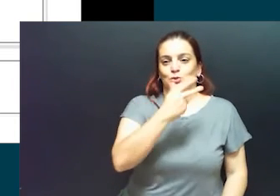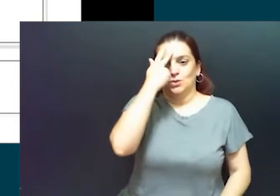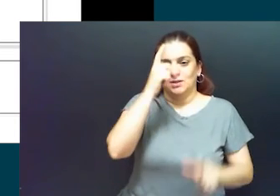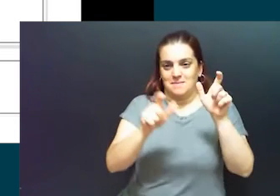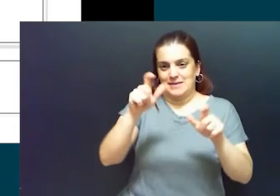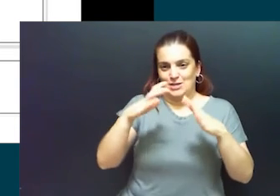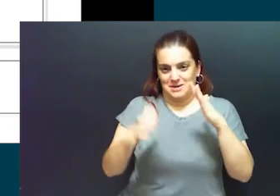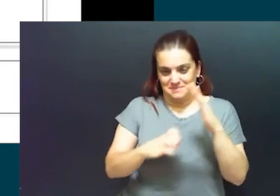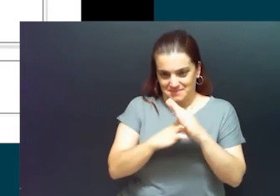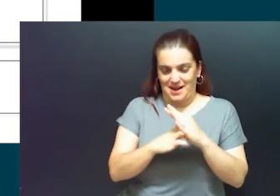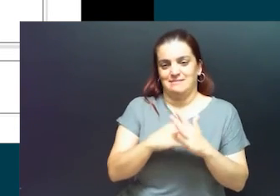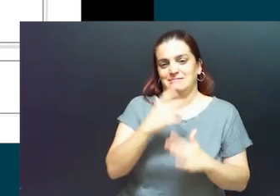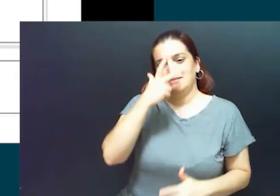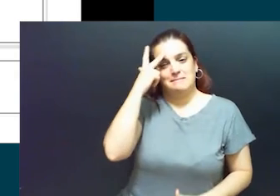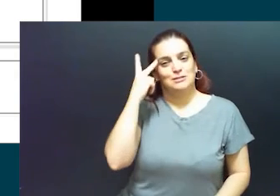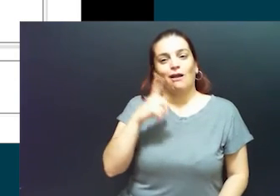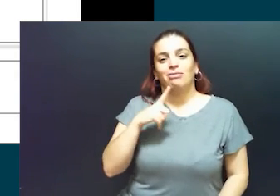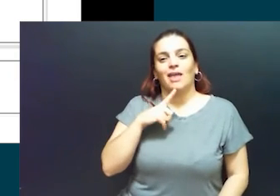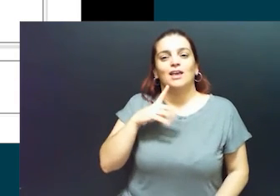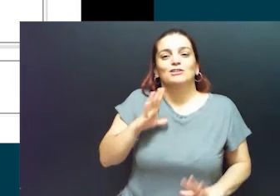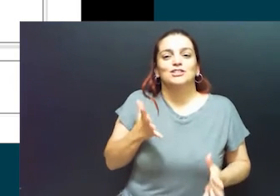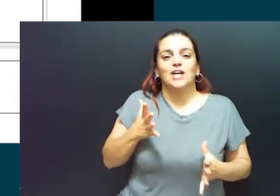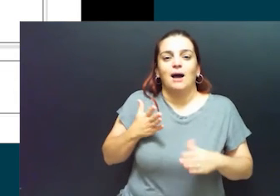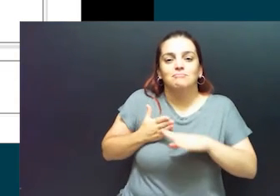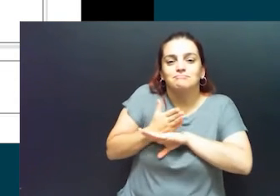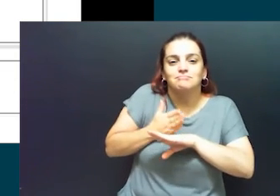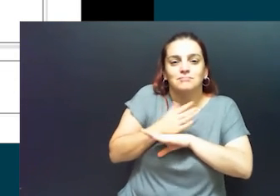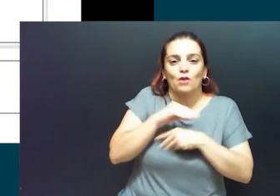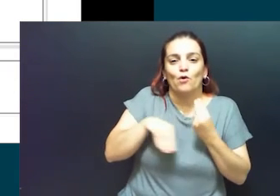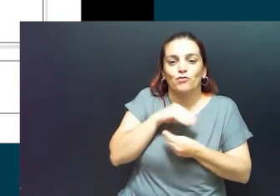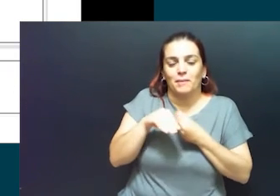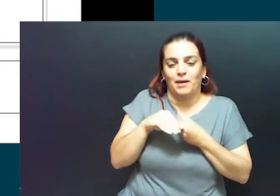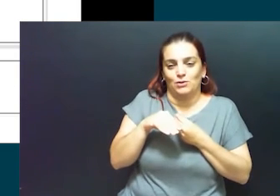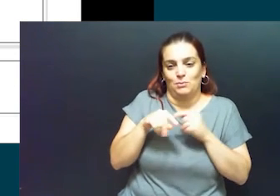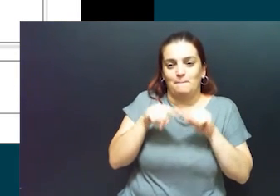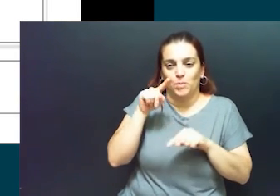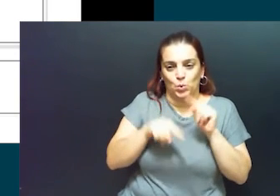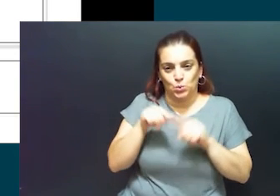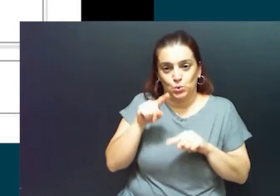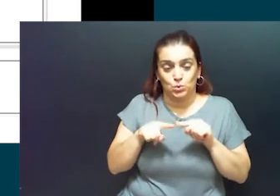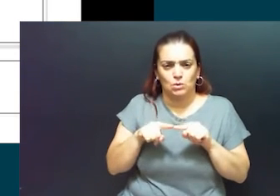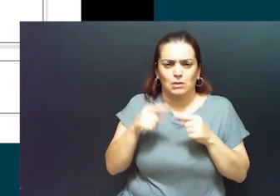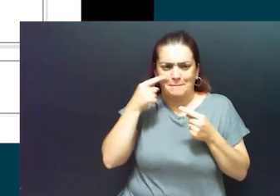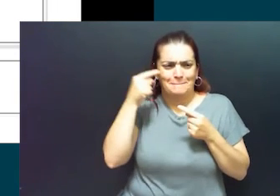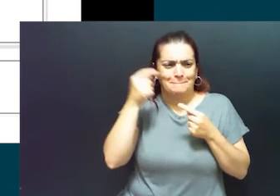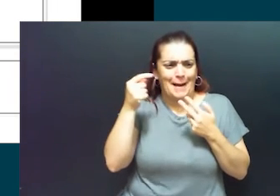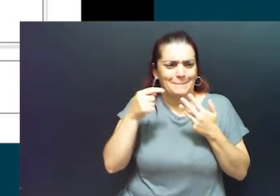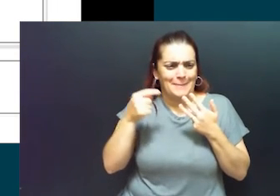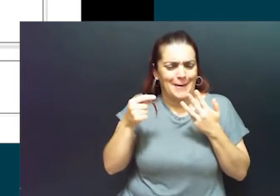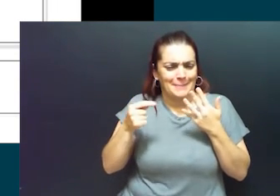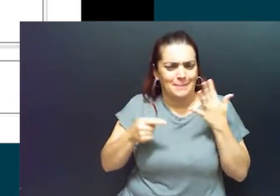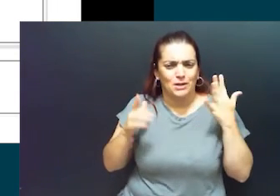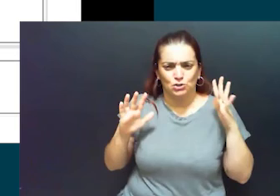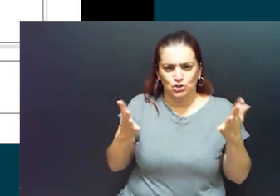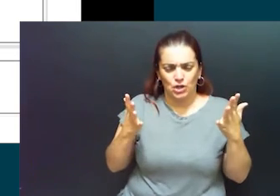todo mundo que está envolvido no seu produto. Então, assim, baseado em tudo que a gente falou até aqui, né,